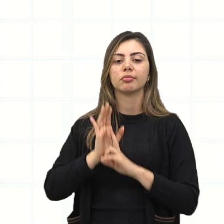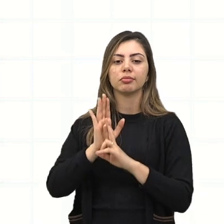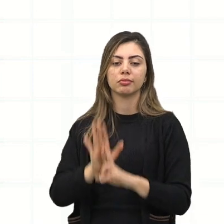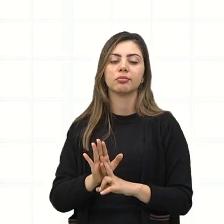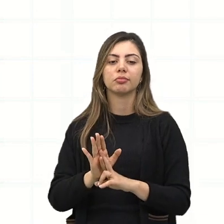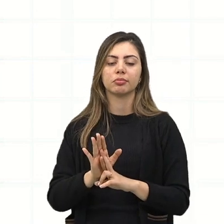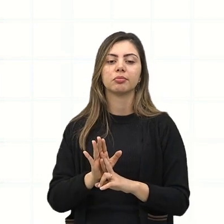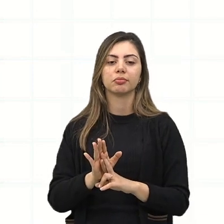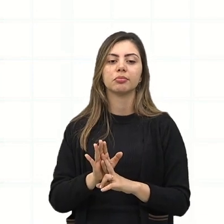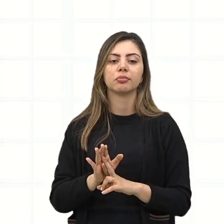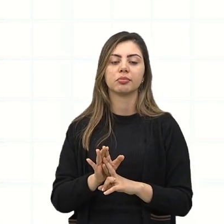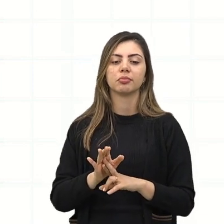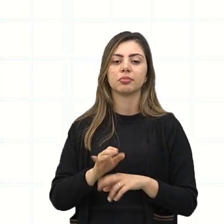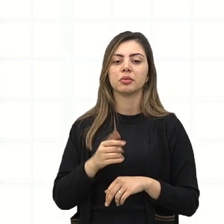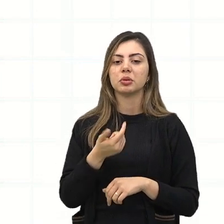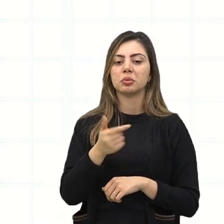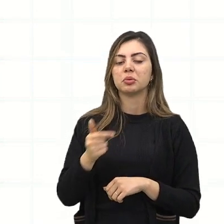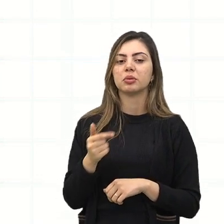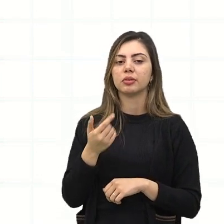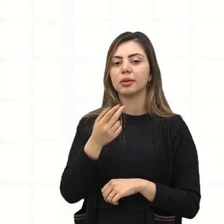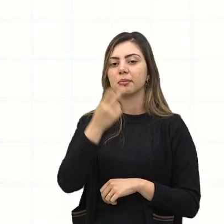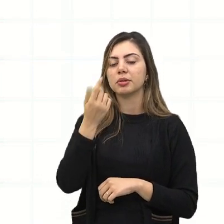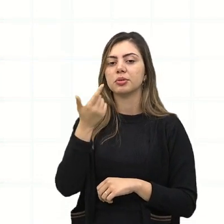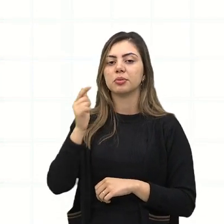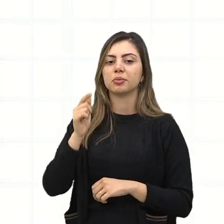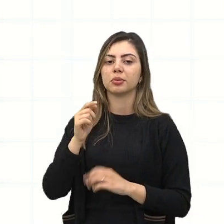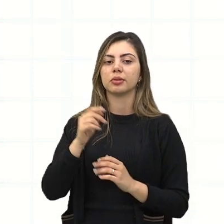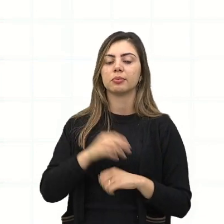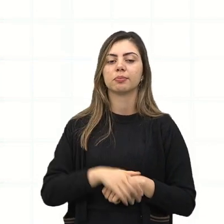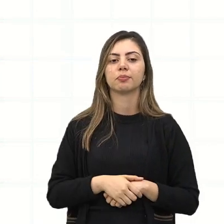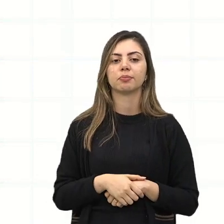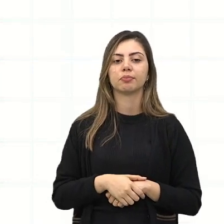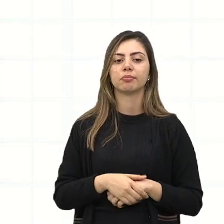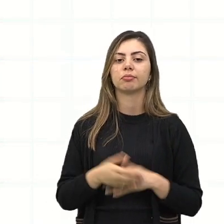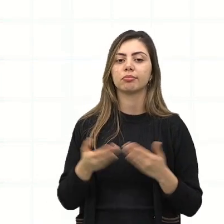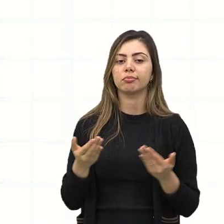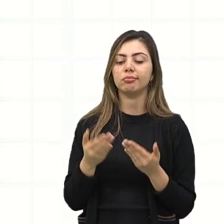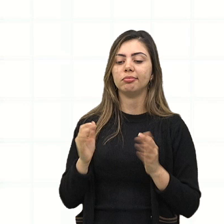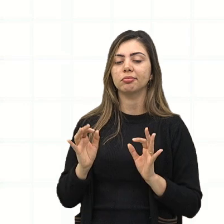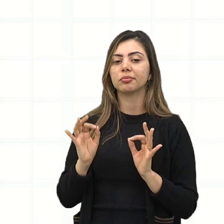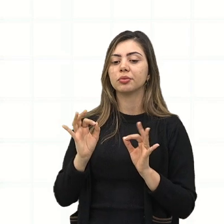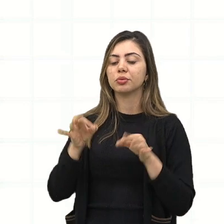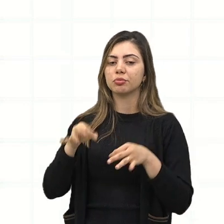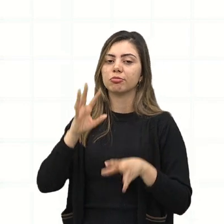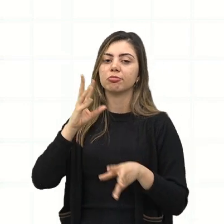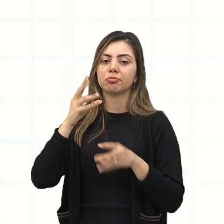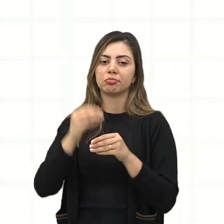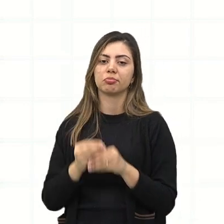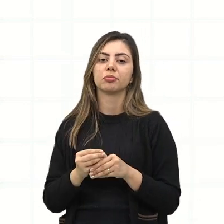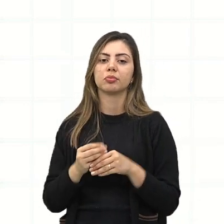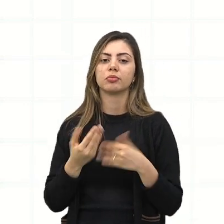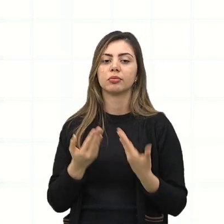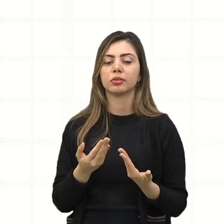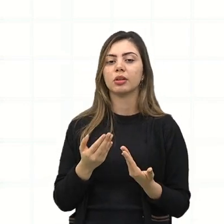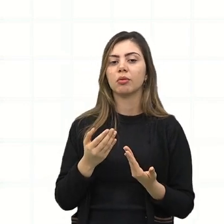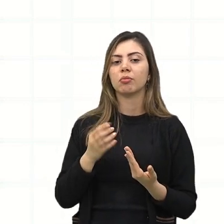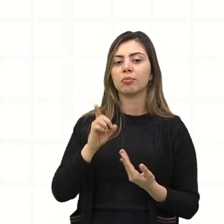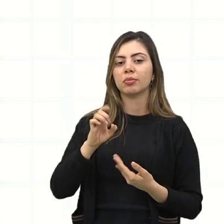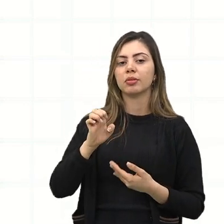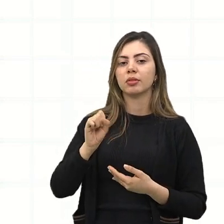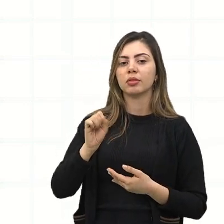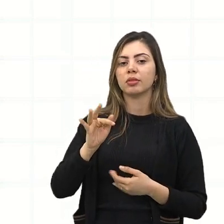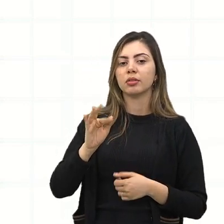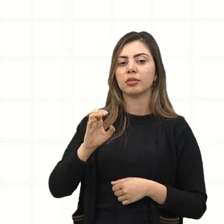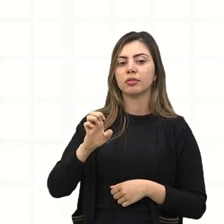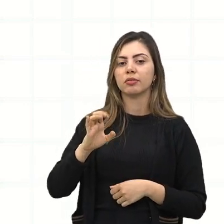sem uma intermediação. E o desfecho, né, marca o final da história na crônica. Apesar do nome, não implica necessariamente